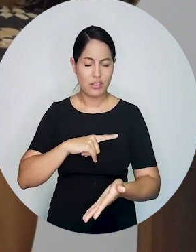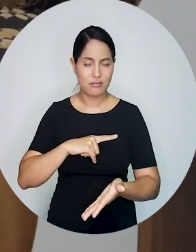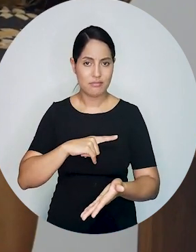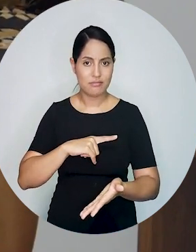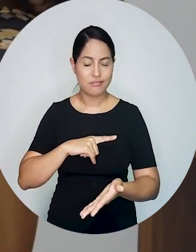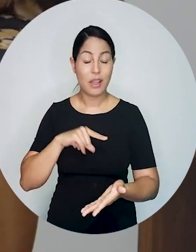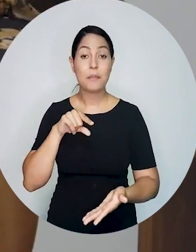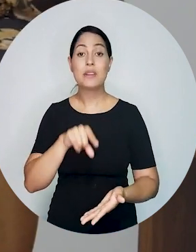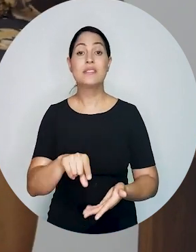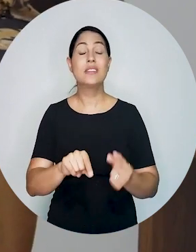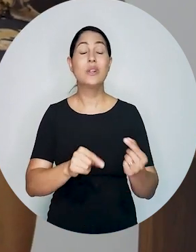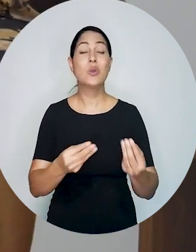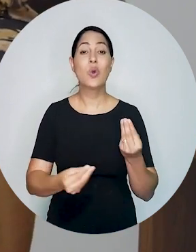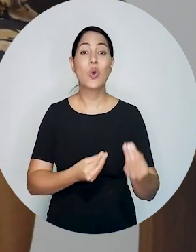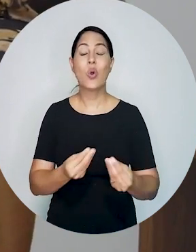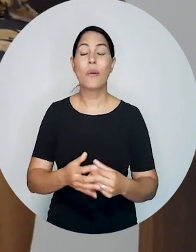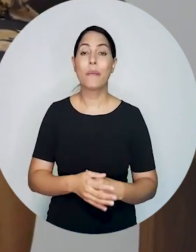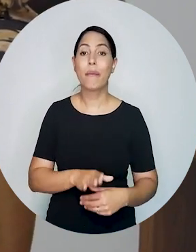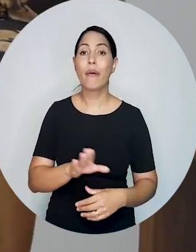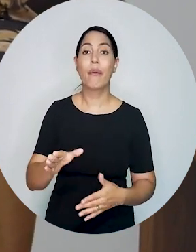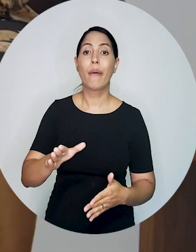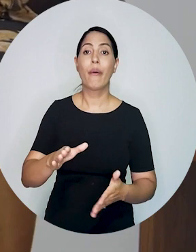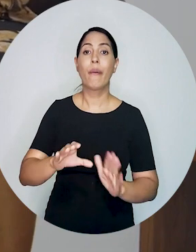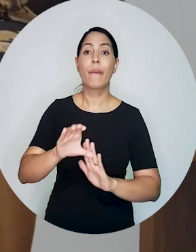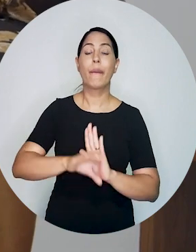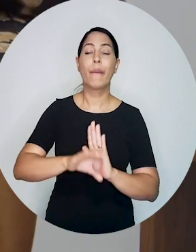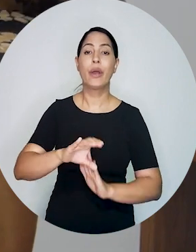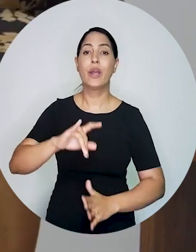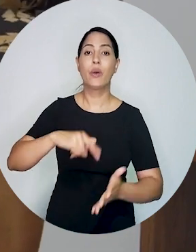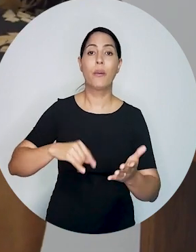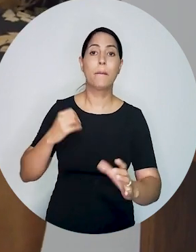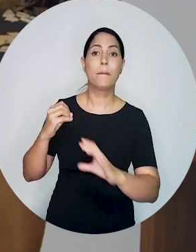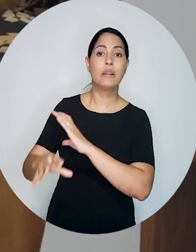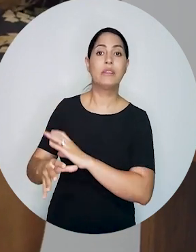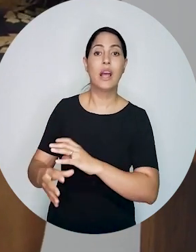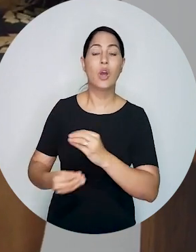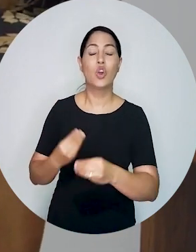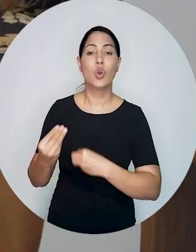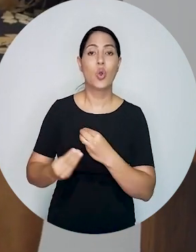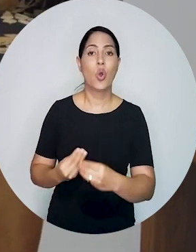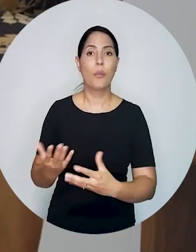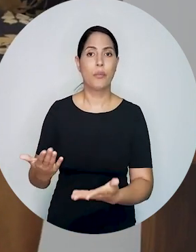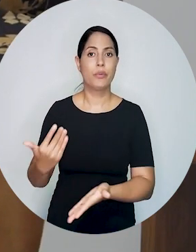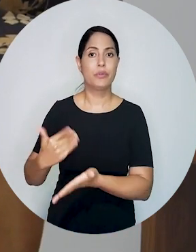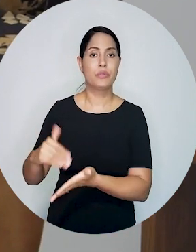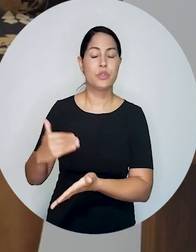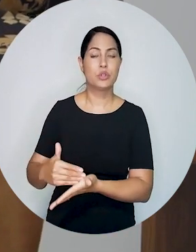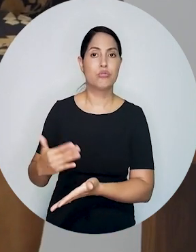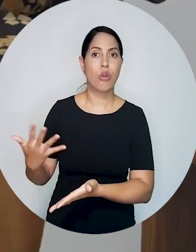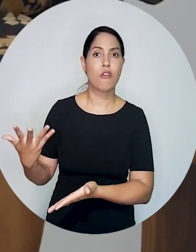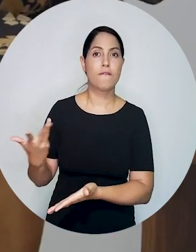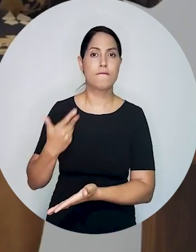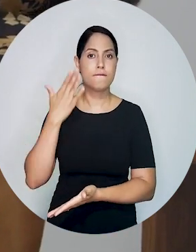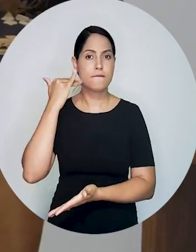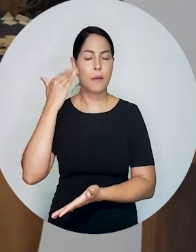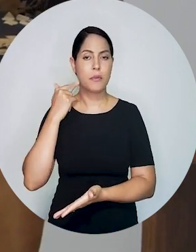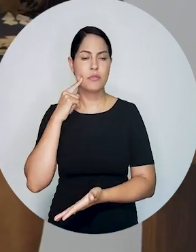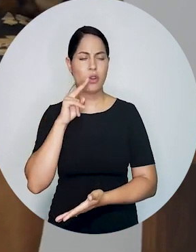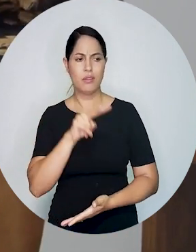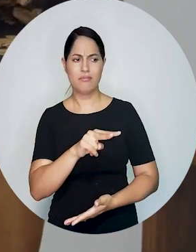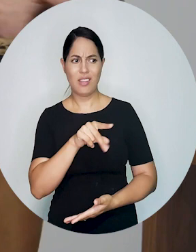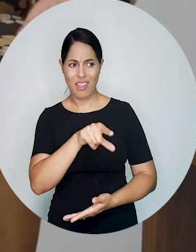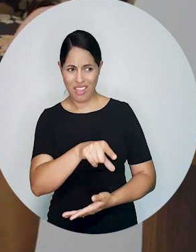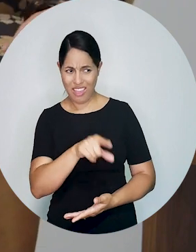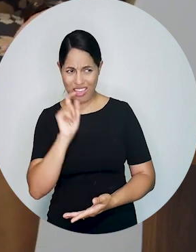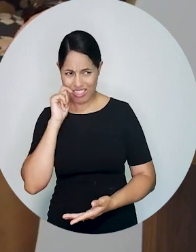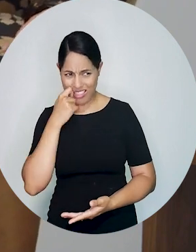faz? Como é que você vai mandar um currículo que você não passou em lugar nenhum para um escritório grande, de nome? Ele vai olhar, além de